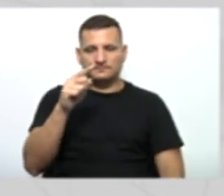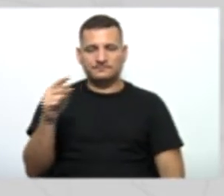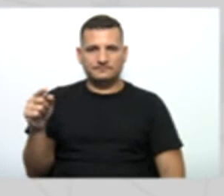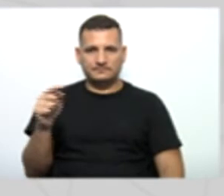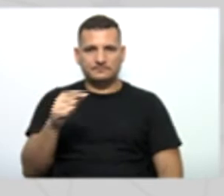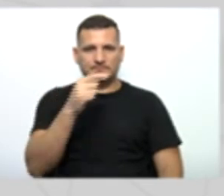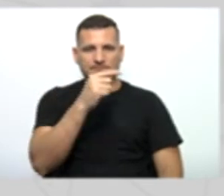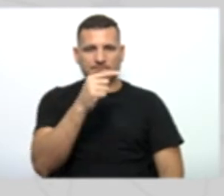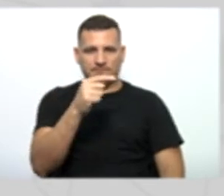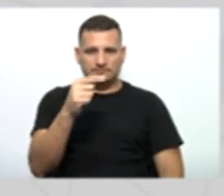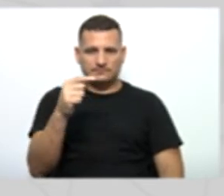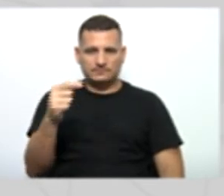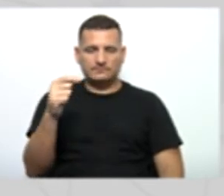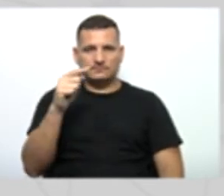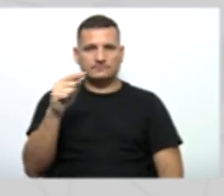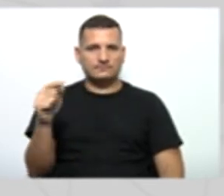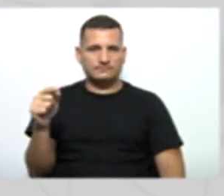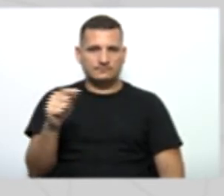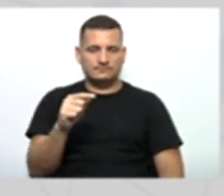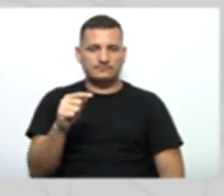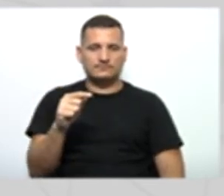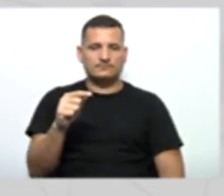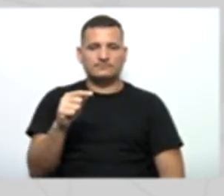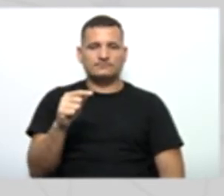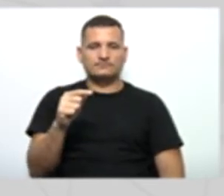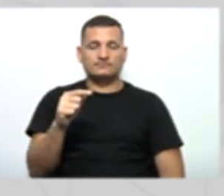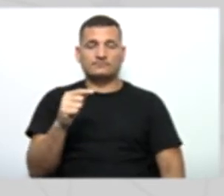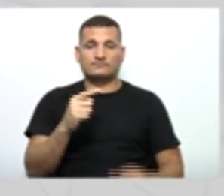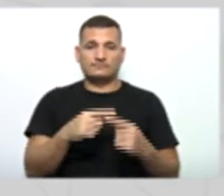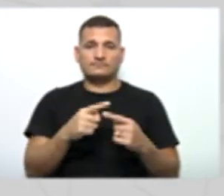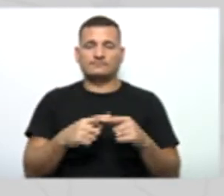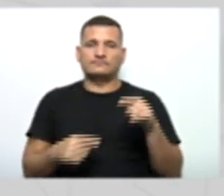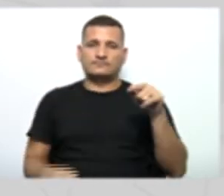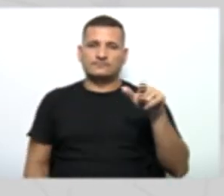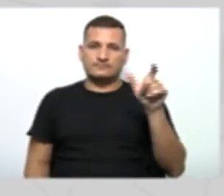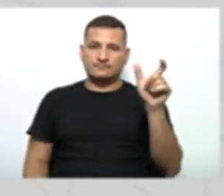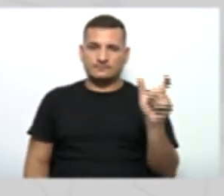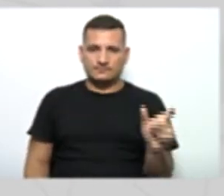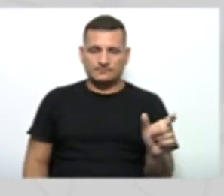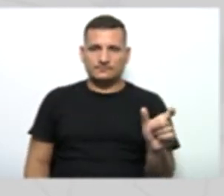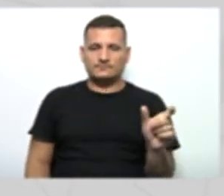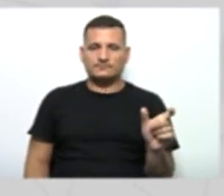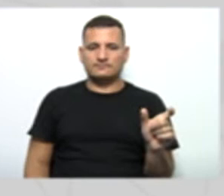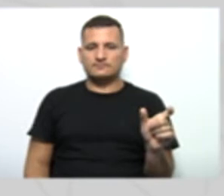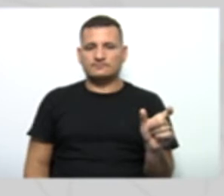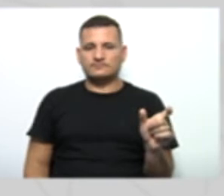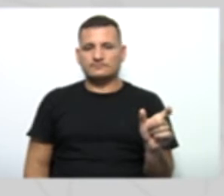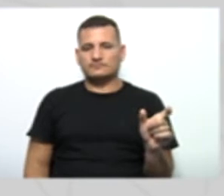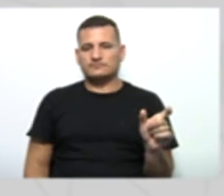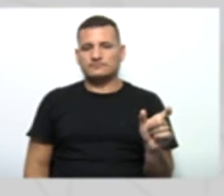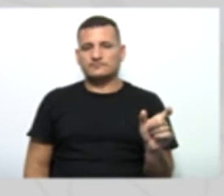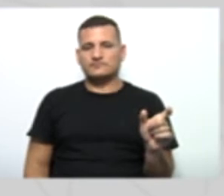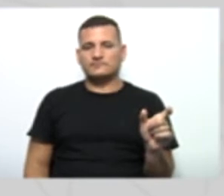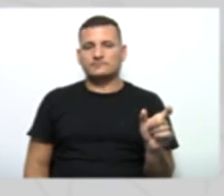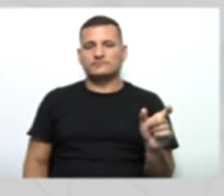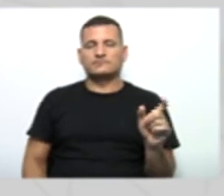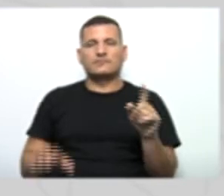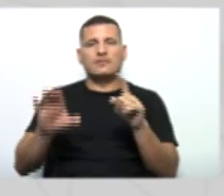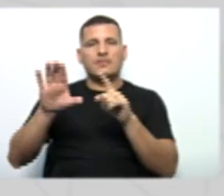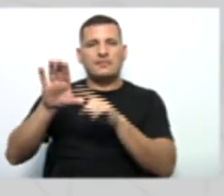tracejada. Por quê? Eu estou dizendo que essa classe aqui, ó, cliente, ela é o que? Depende